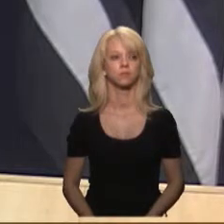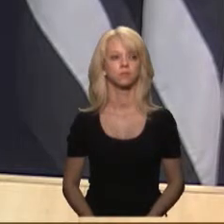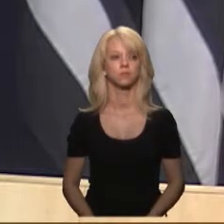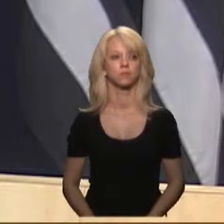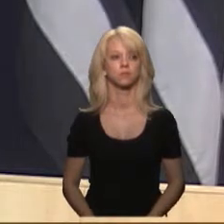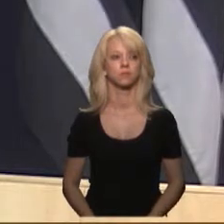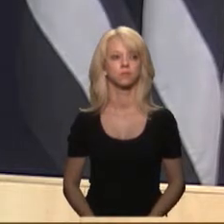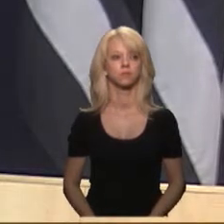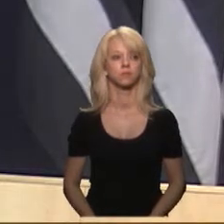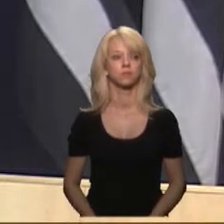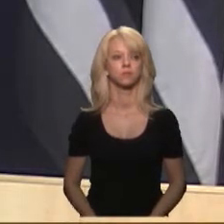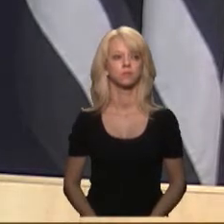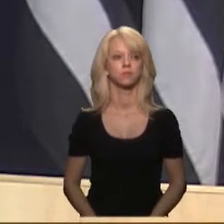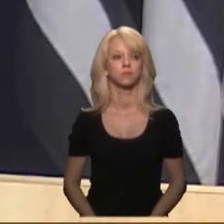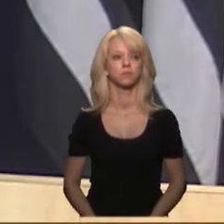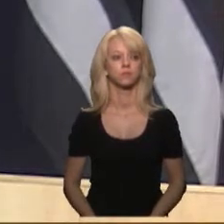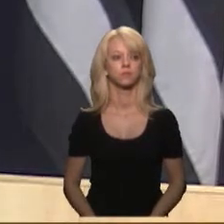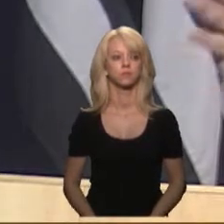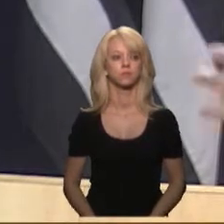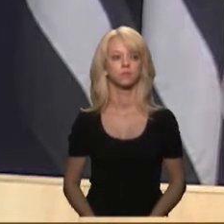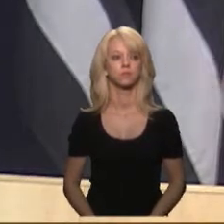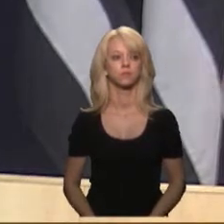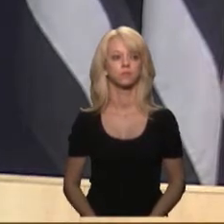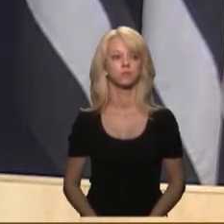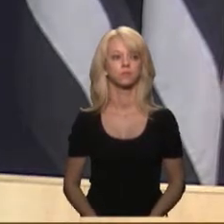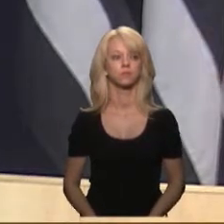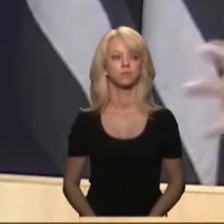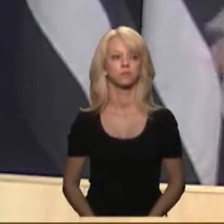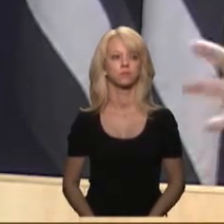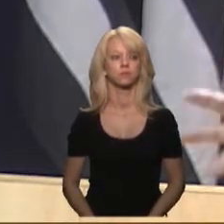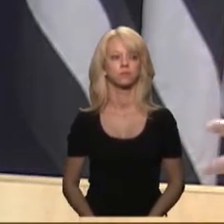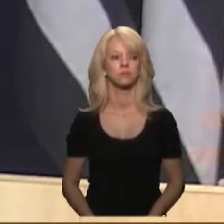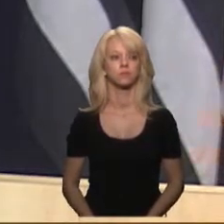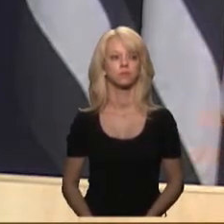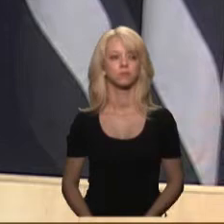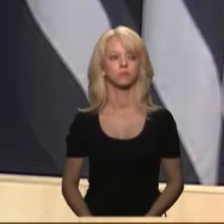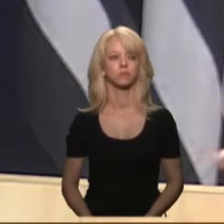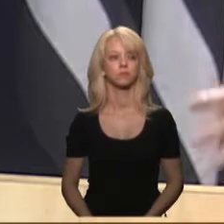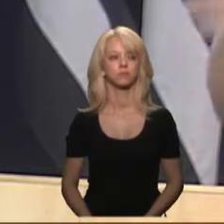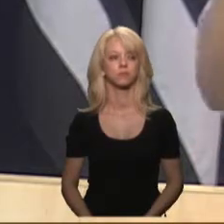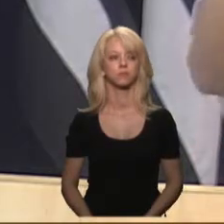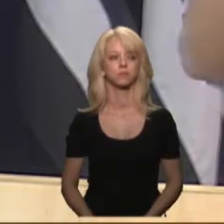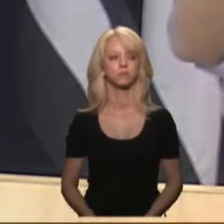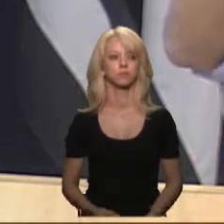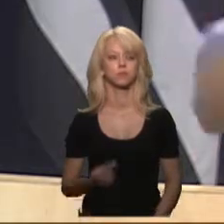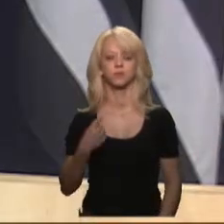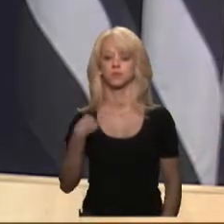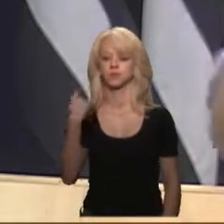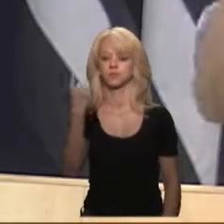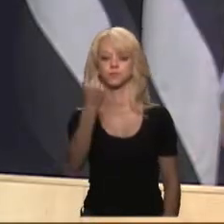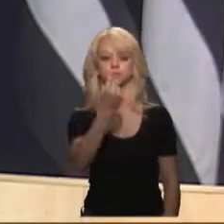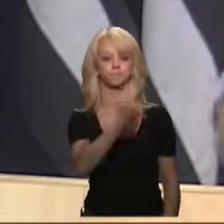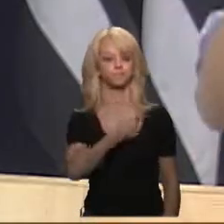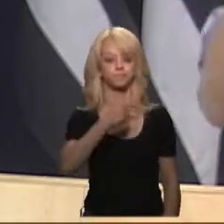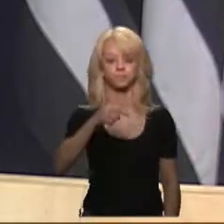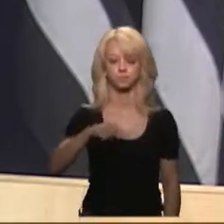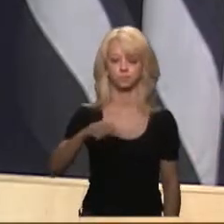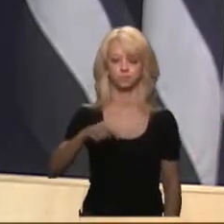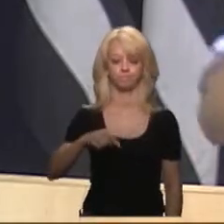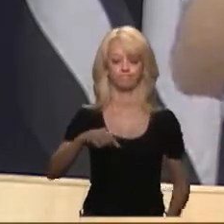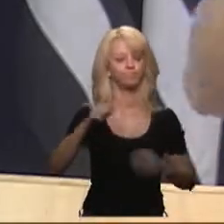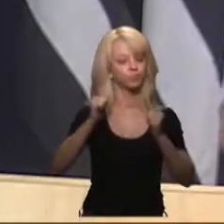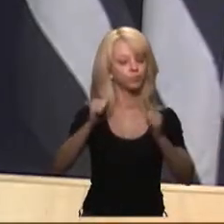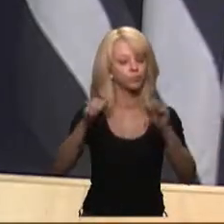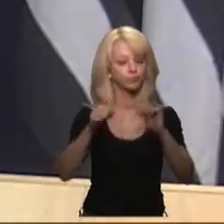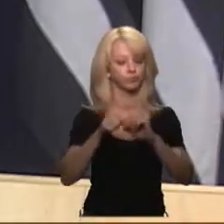nos propicia fazer. E a sociedade que nós representamos que tem que começar a refletir, porque não adianta o vereador, o prefeito, o